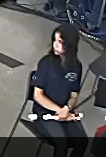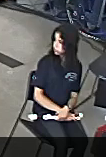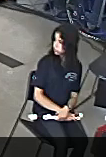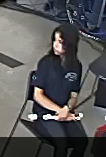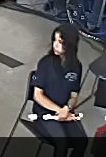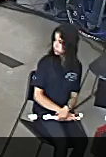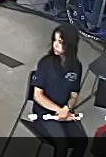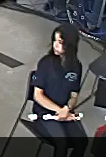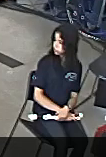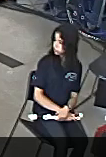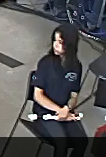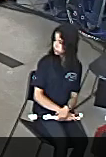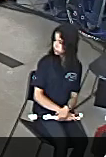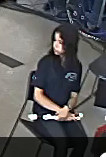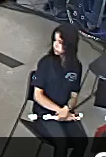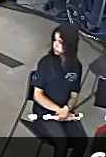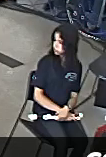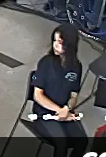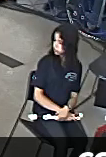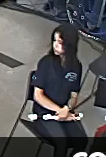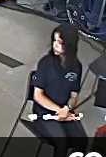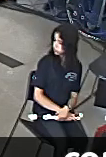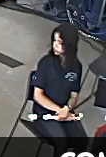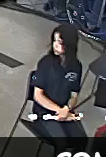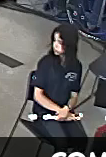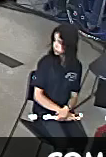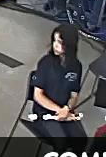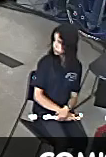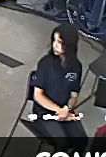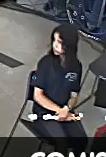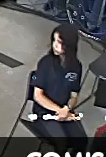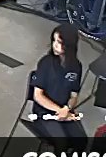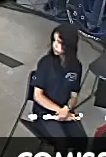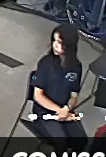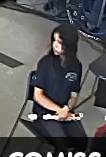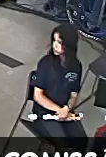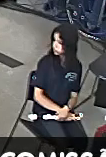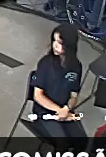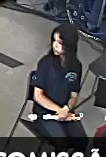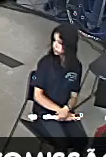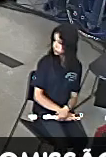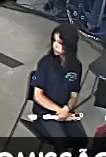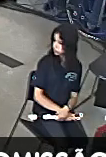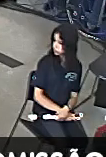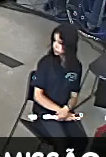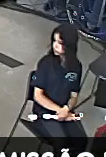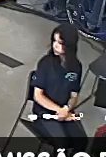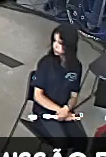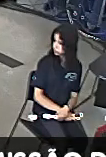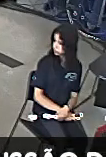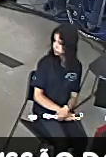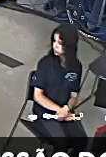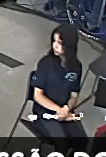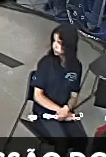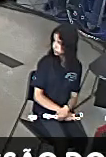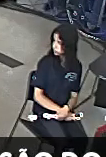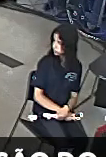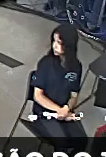drogas, vícios, vida fácil, riquezas, a busca do